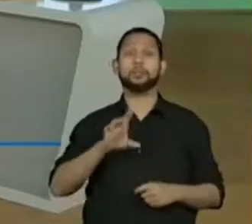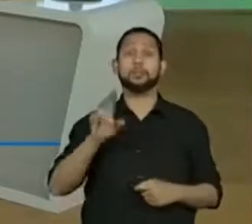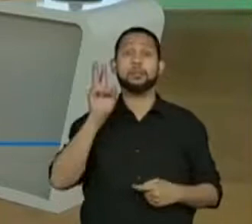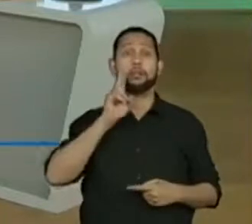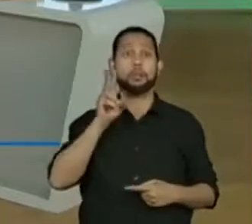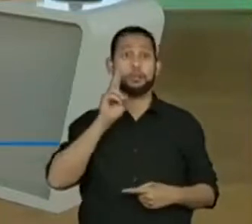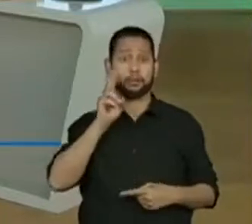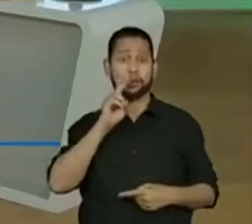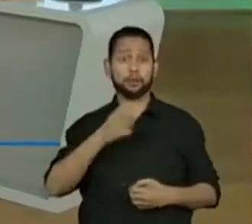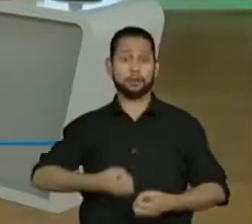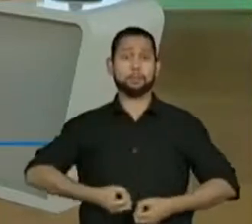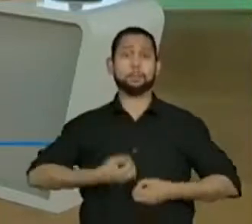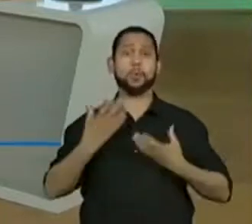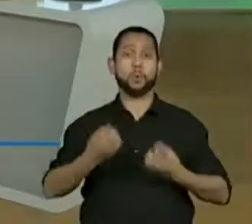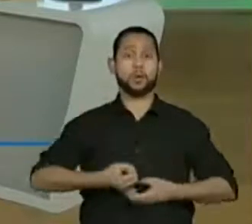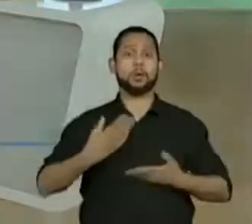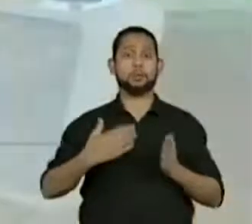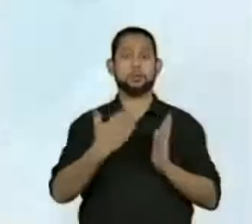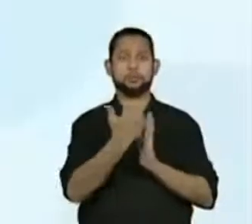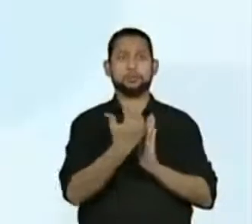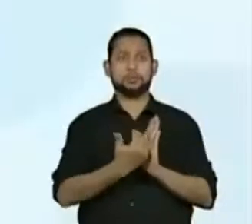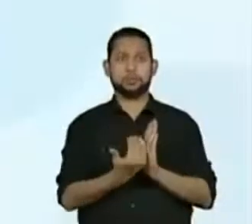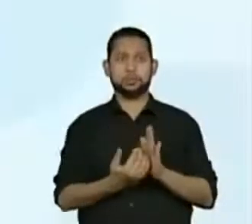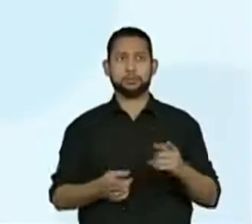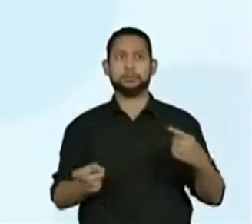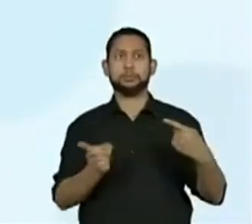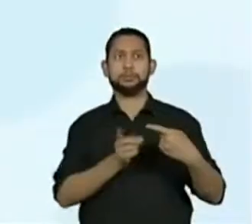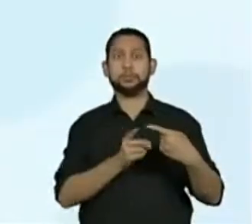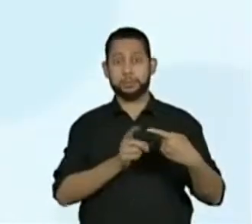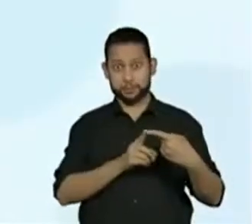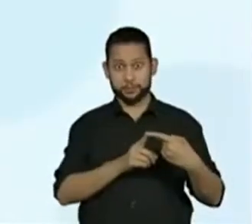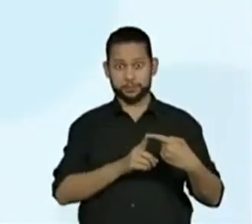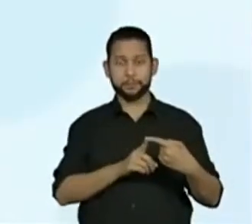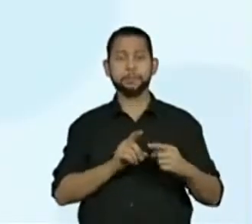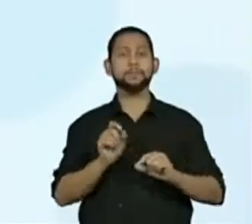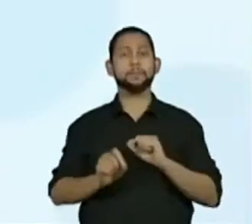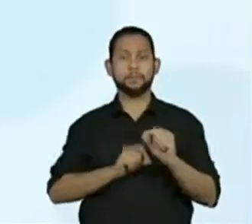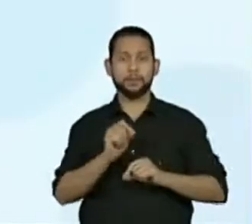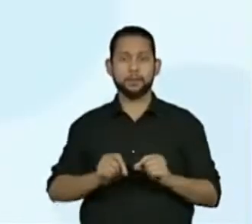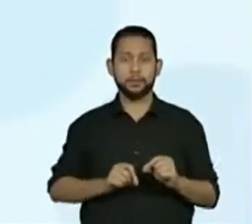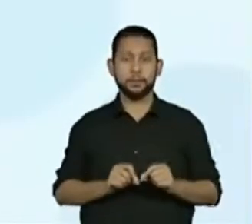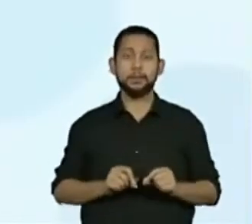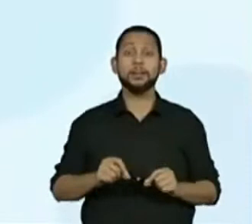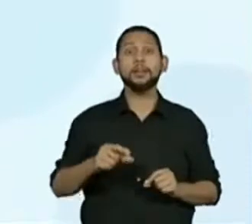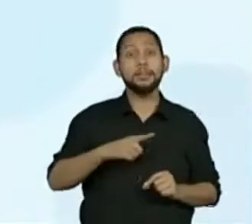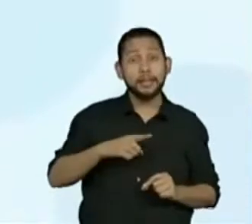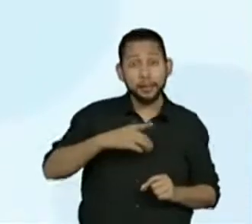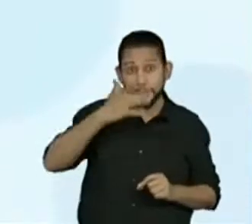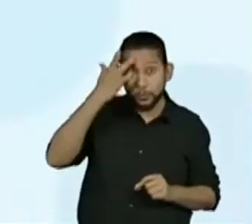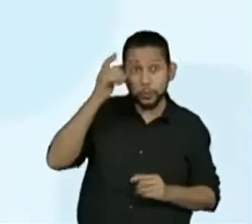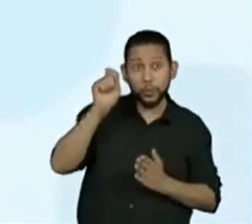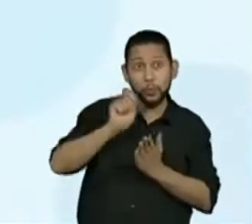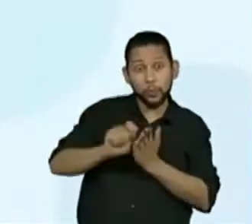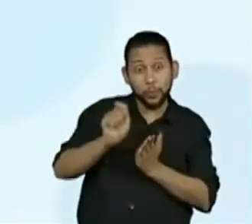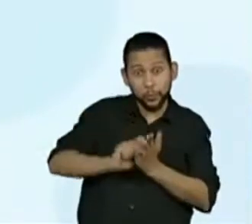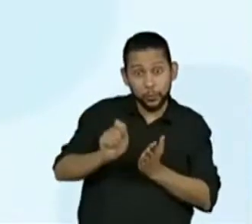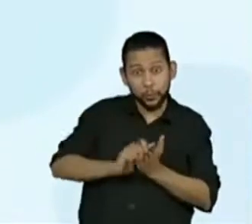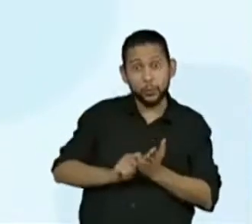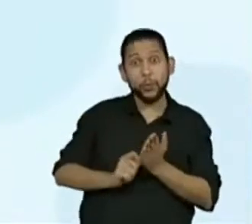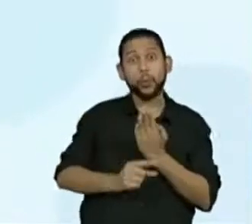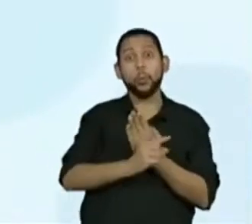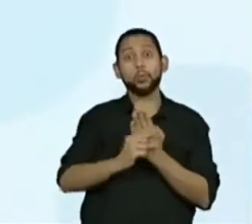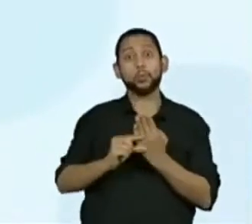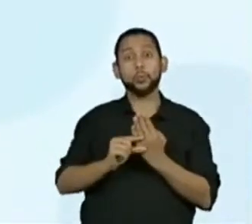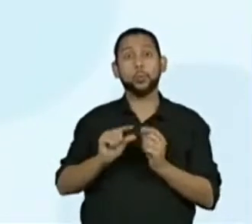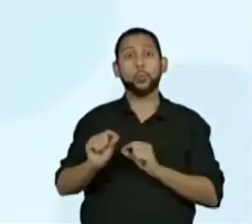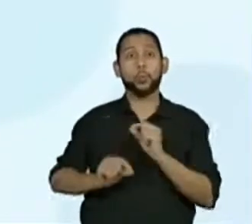deixou relembrar com vocês os poemas tempo esquecido de relembrar Olha só então nossa seleção ficou assim poemas de autores selecionados para o nosso